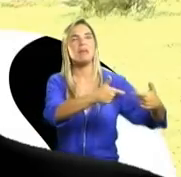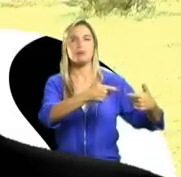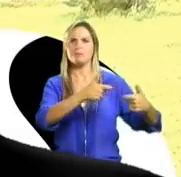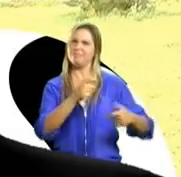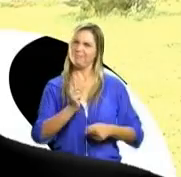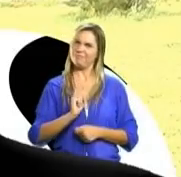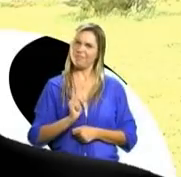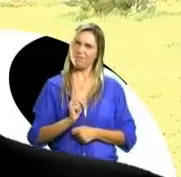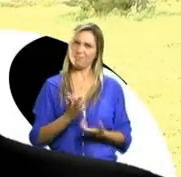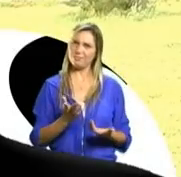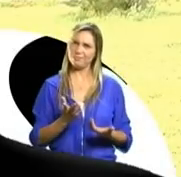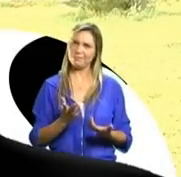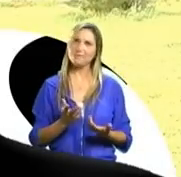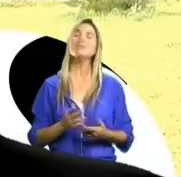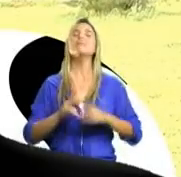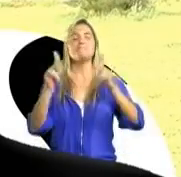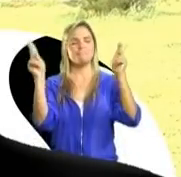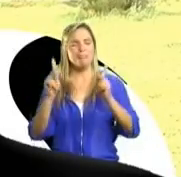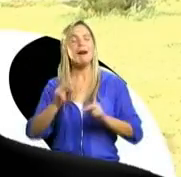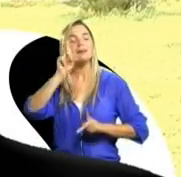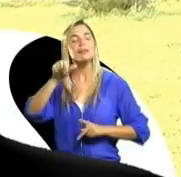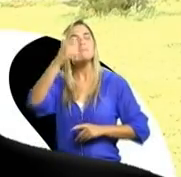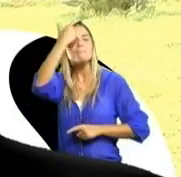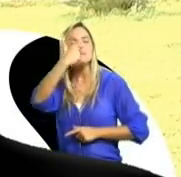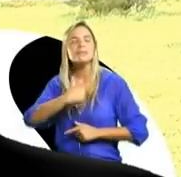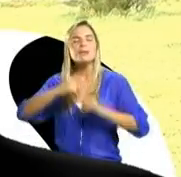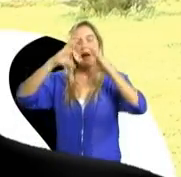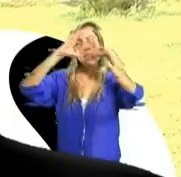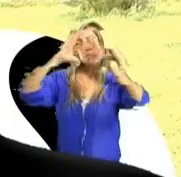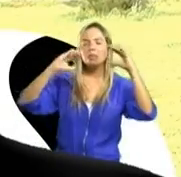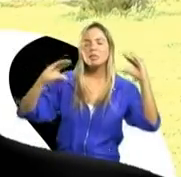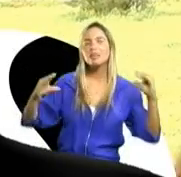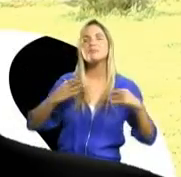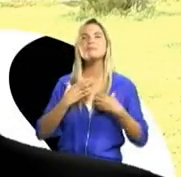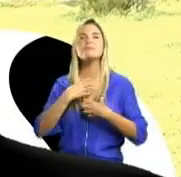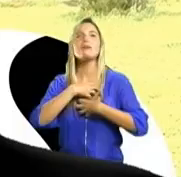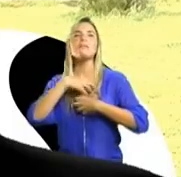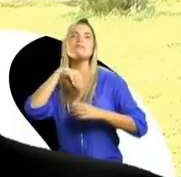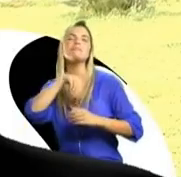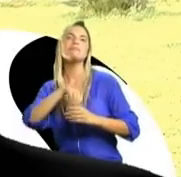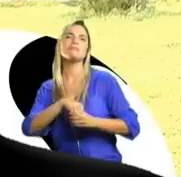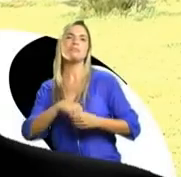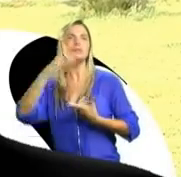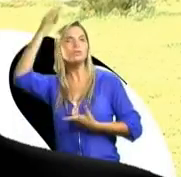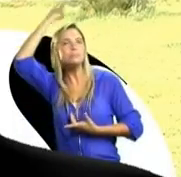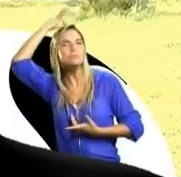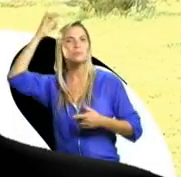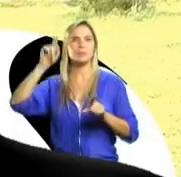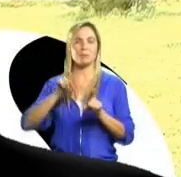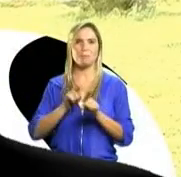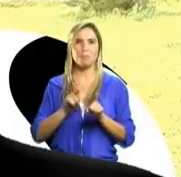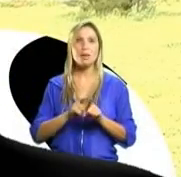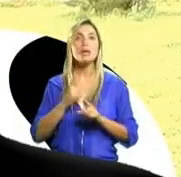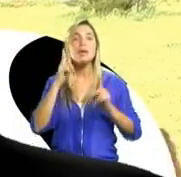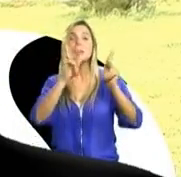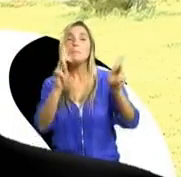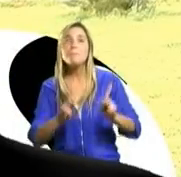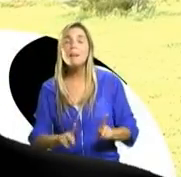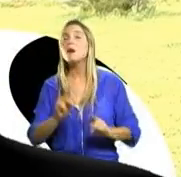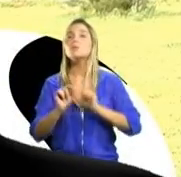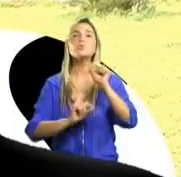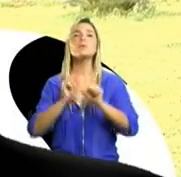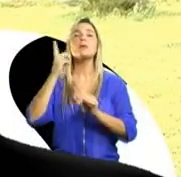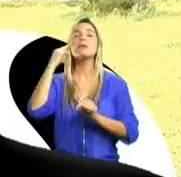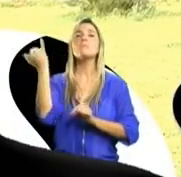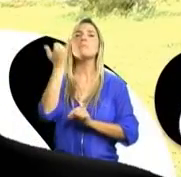paz. E o construir a paz nesse cotidiano são nas pequenas coisas. É eu rever as minhas